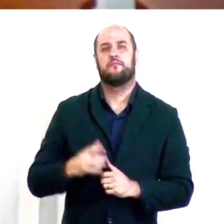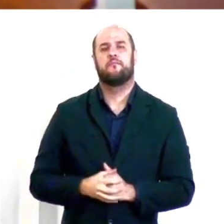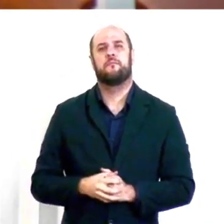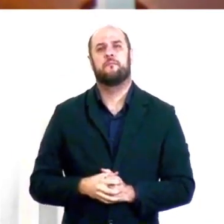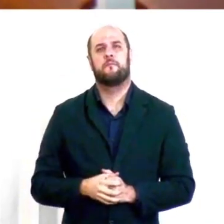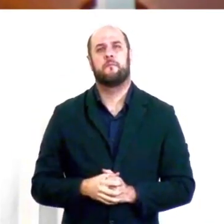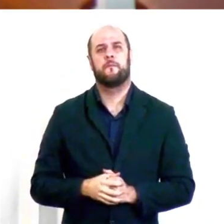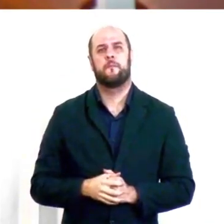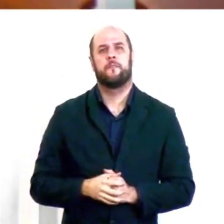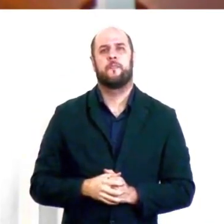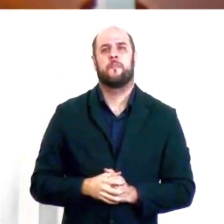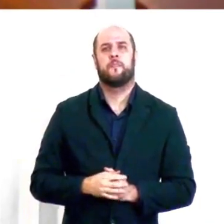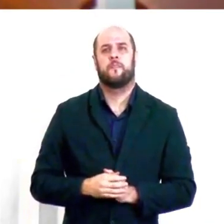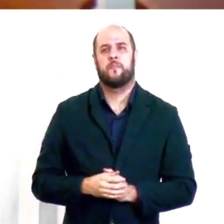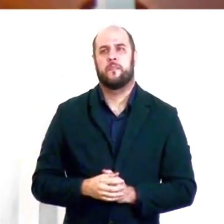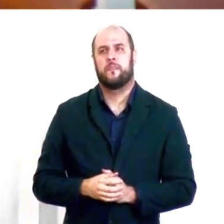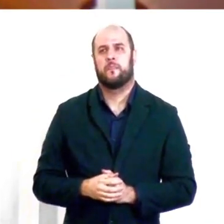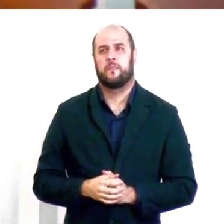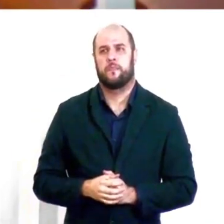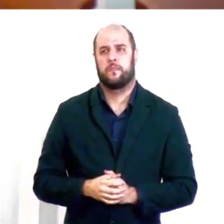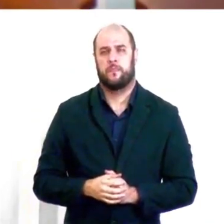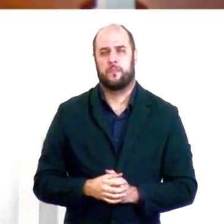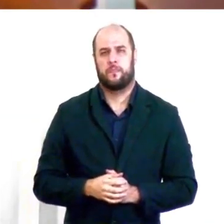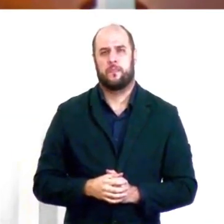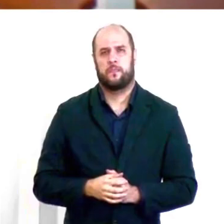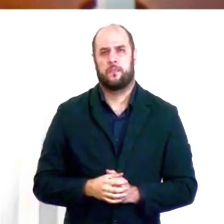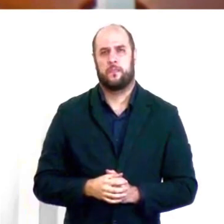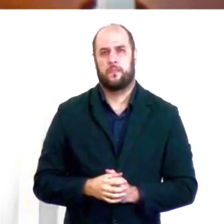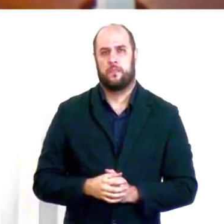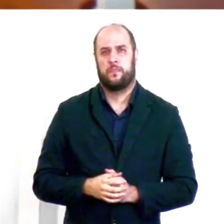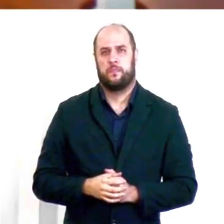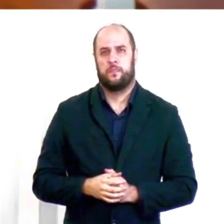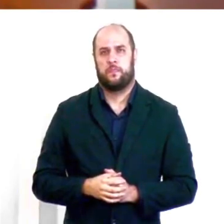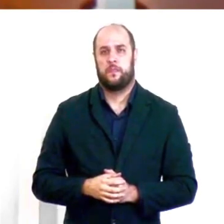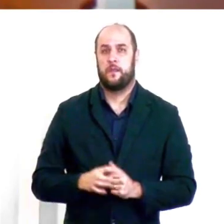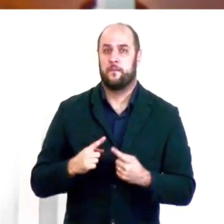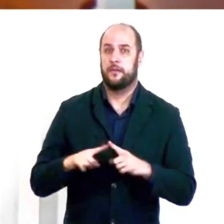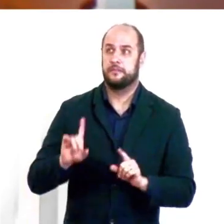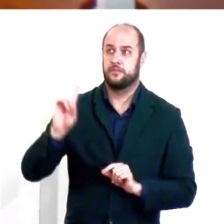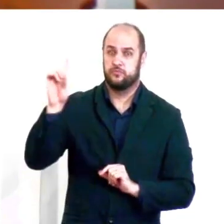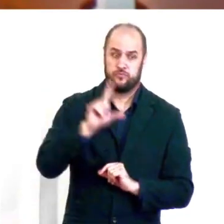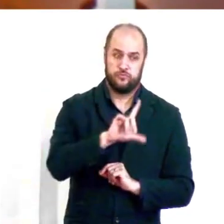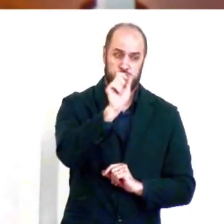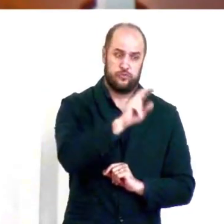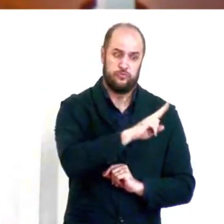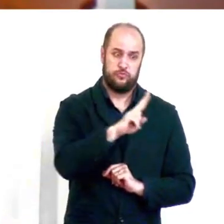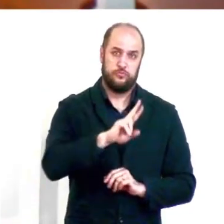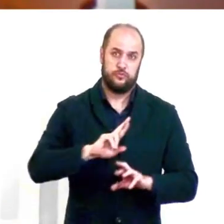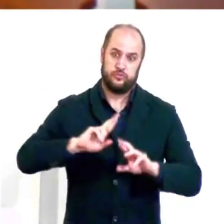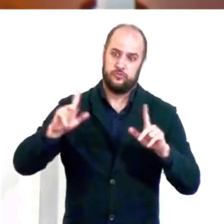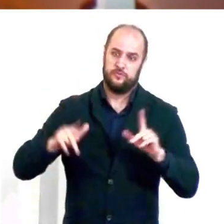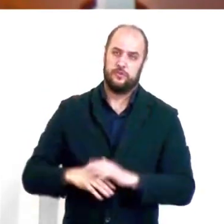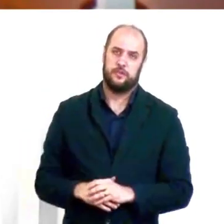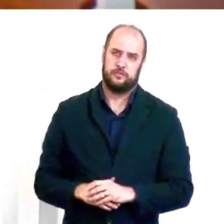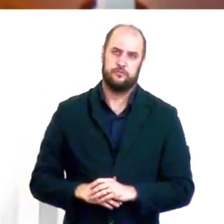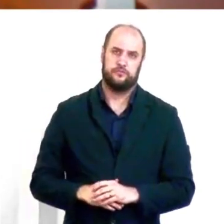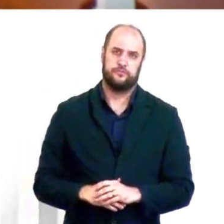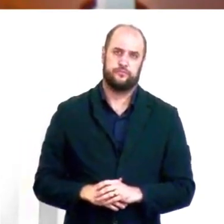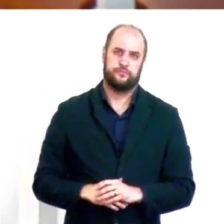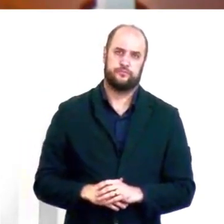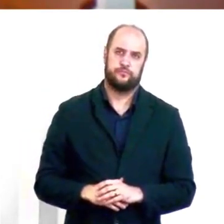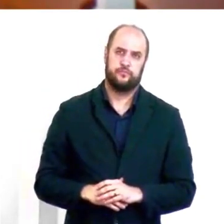e engrandecerá o nome desse a quem Deus vai escolher. Nós saímos do quadro